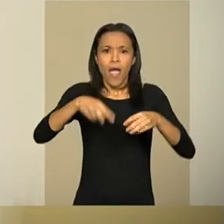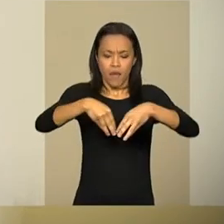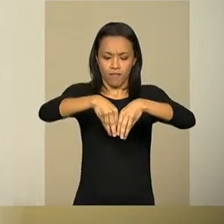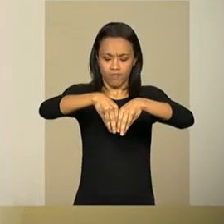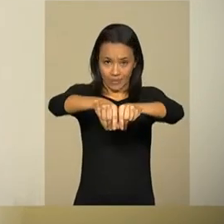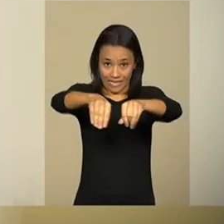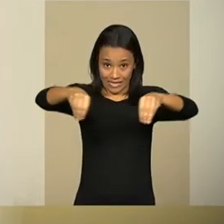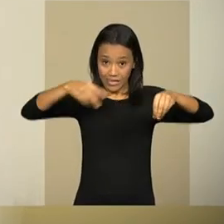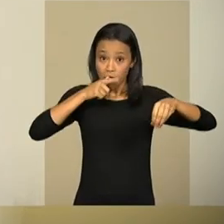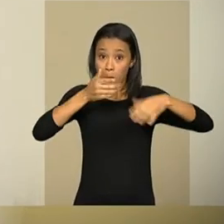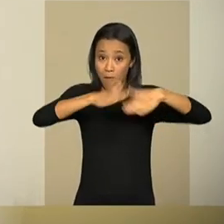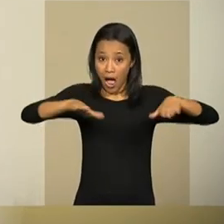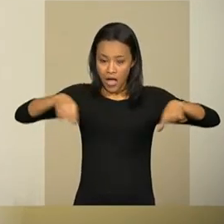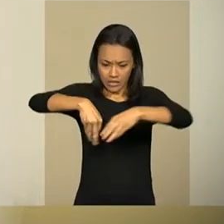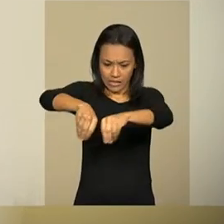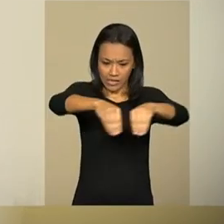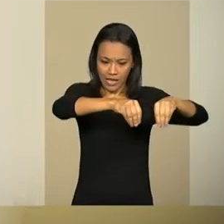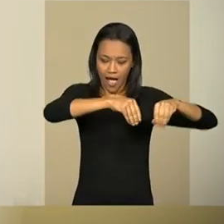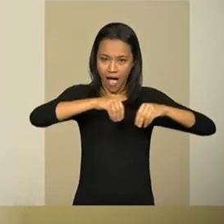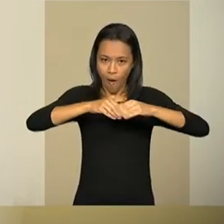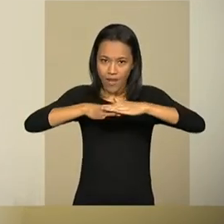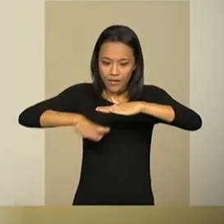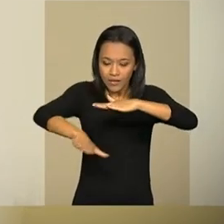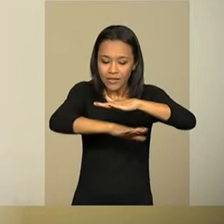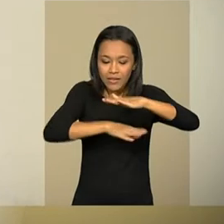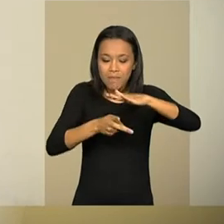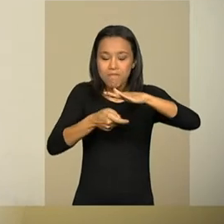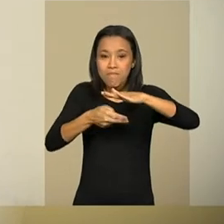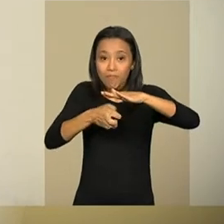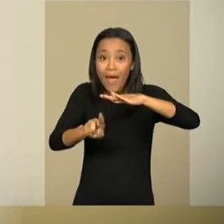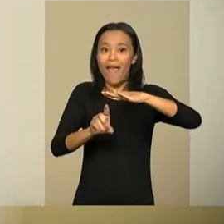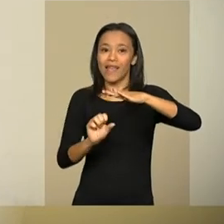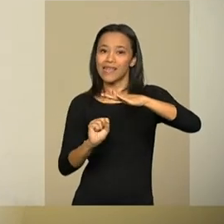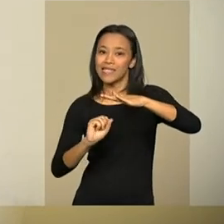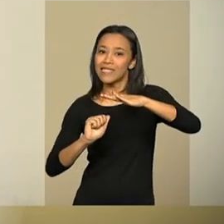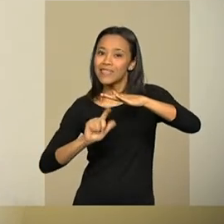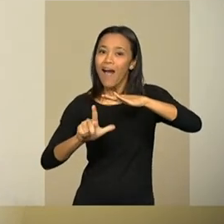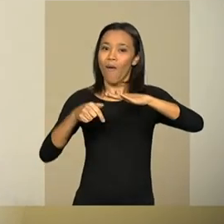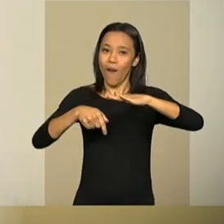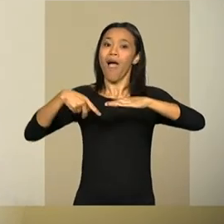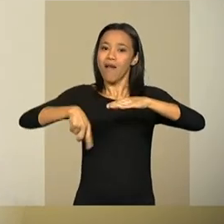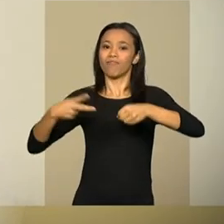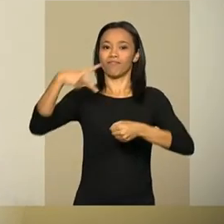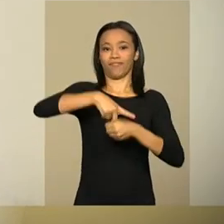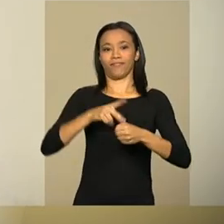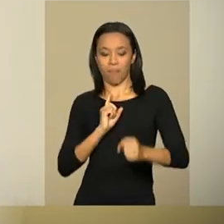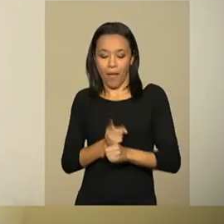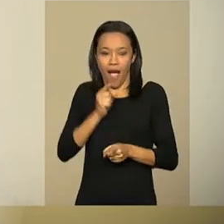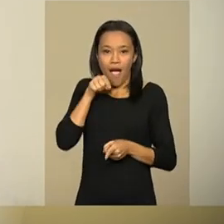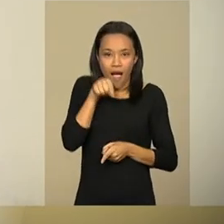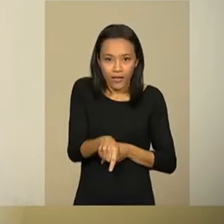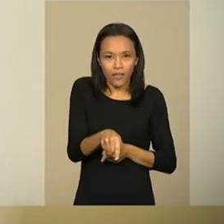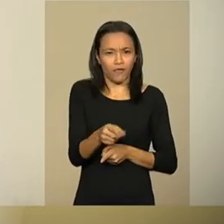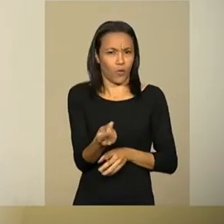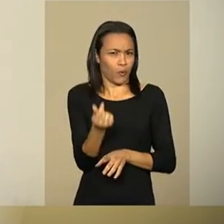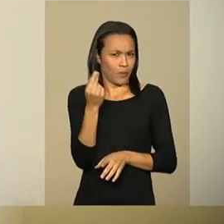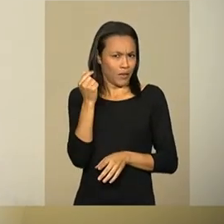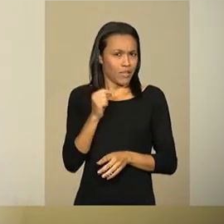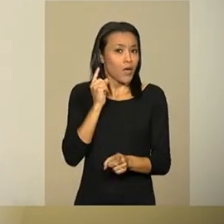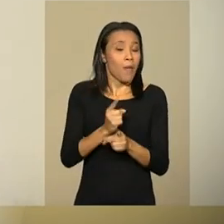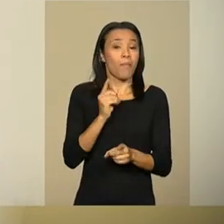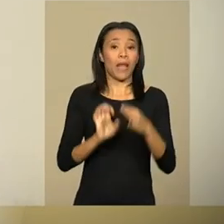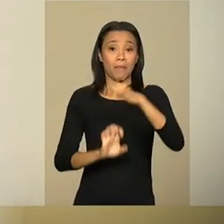camada de sal no fundo do mar e que por isso nós chamamos de pré-sal essa camada do pré-sal Luciano foi descoberta pela